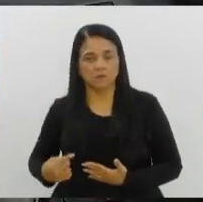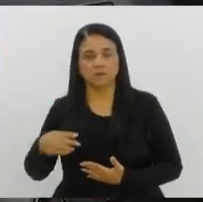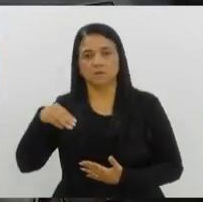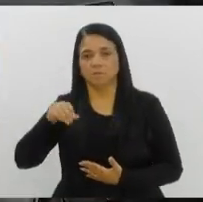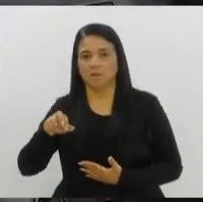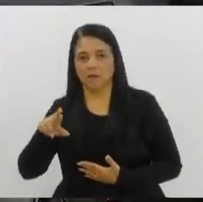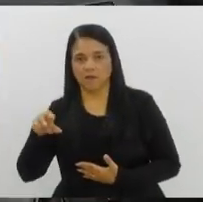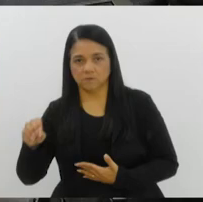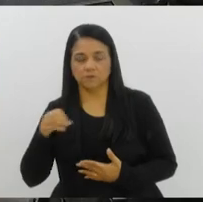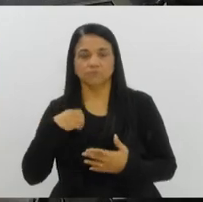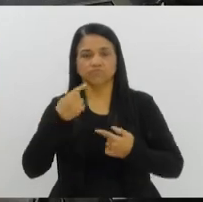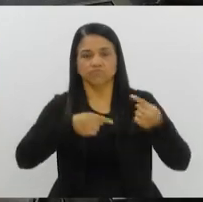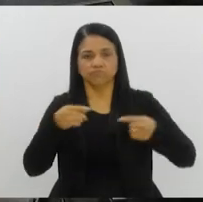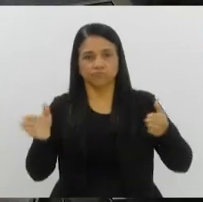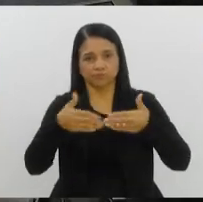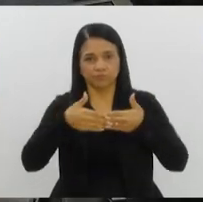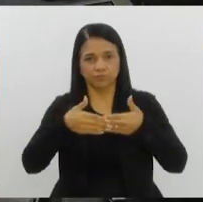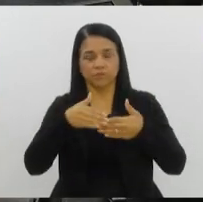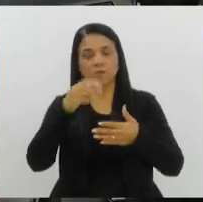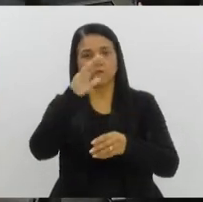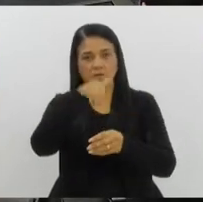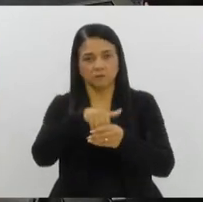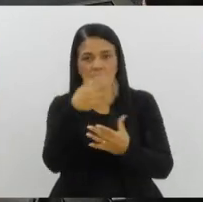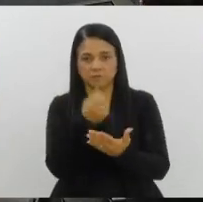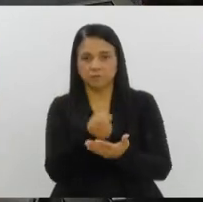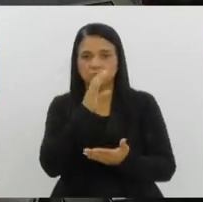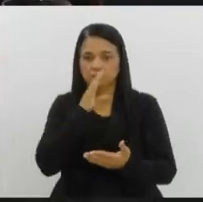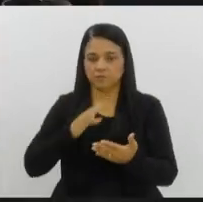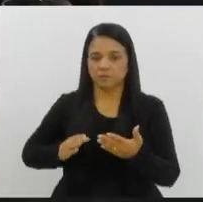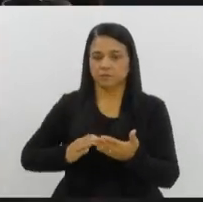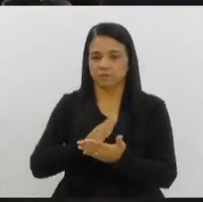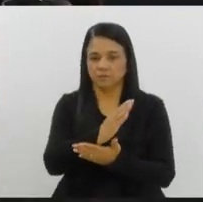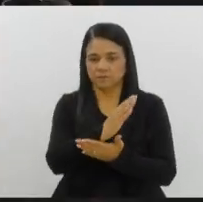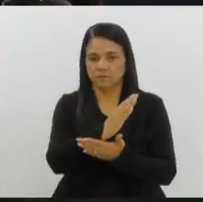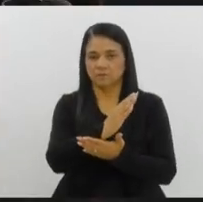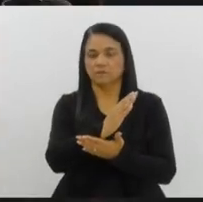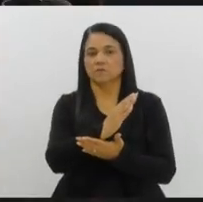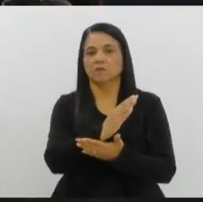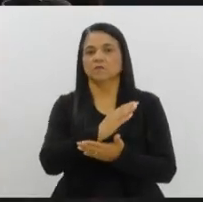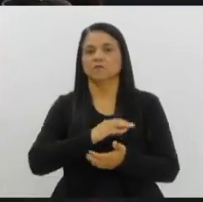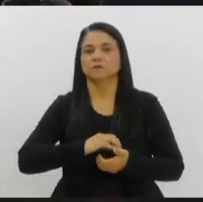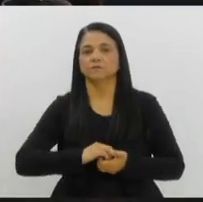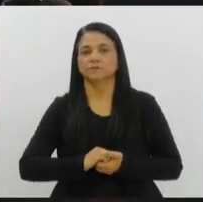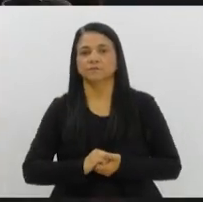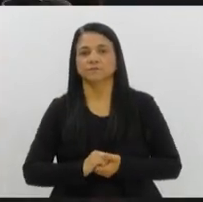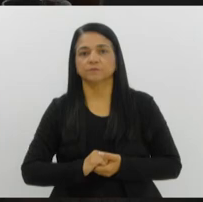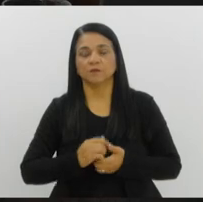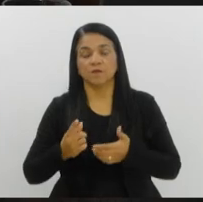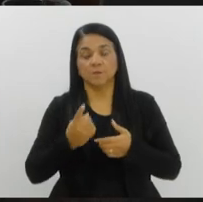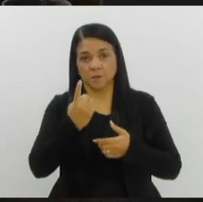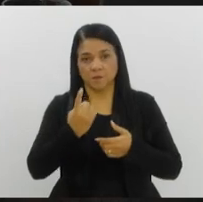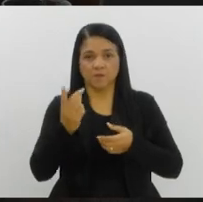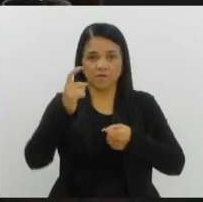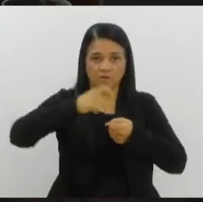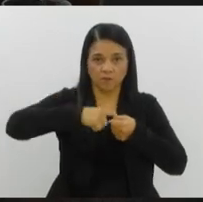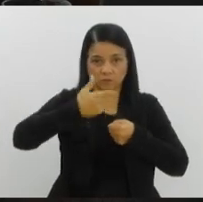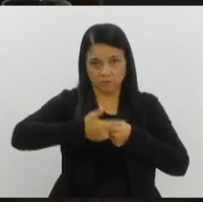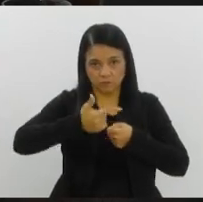discussão, não havendo quem queira discutir, encerrada a discussão e votação, os senhores que aprovam. Permaneça como estão, aprovado em primeiro, retorno em